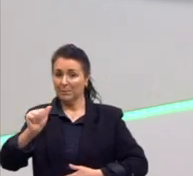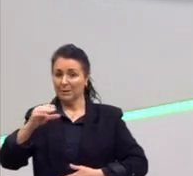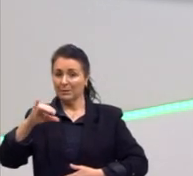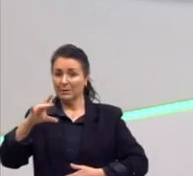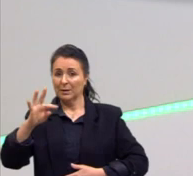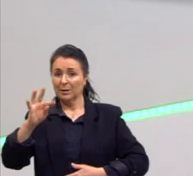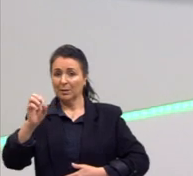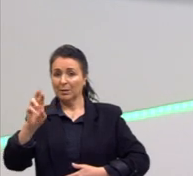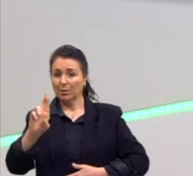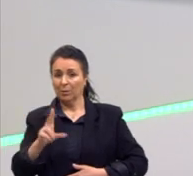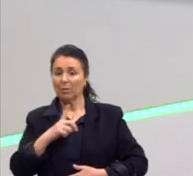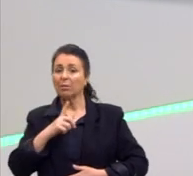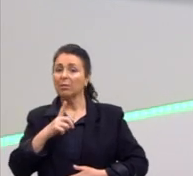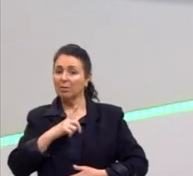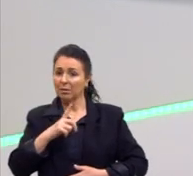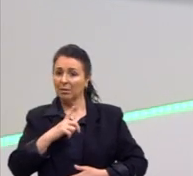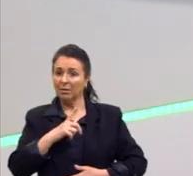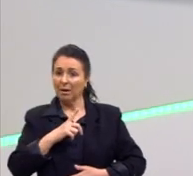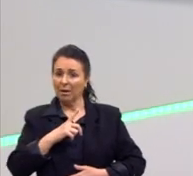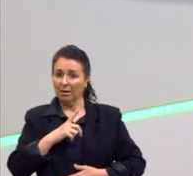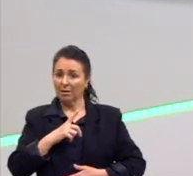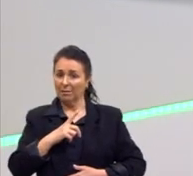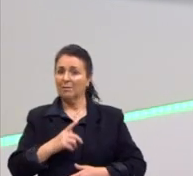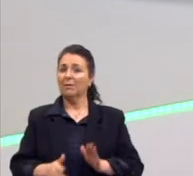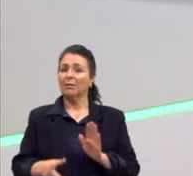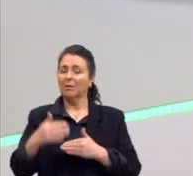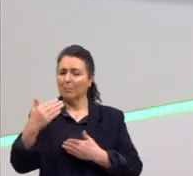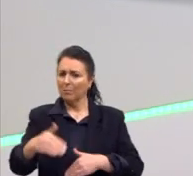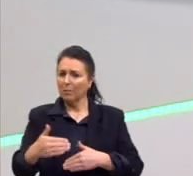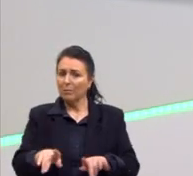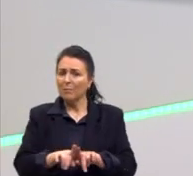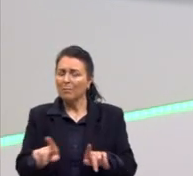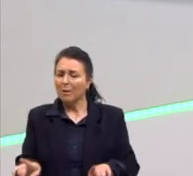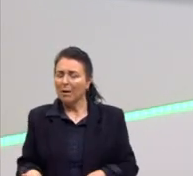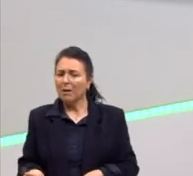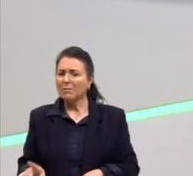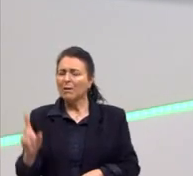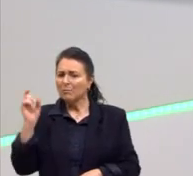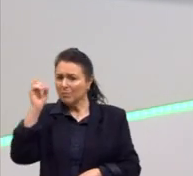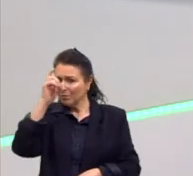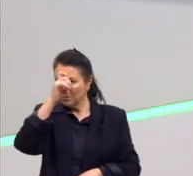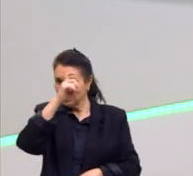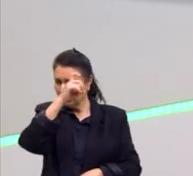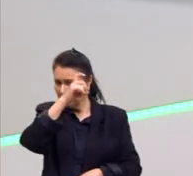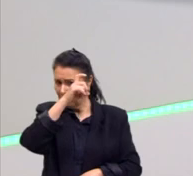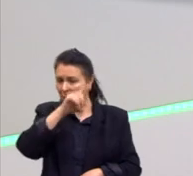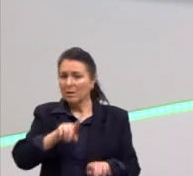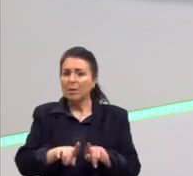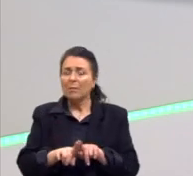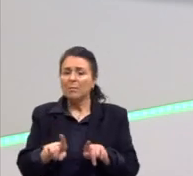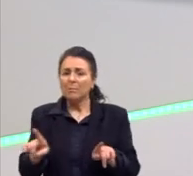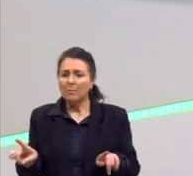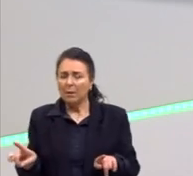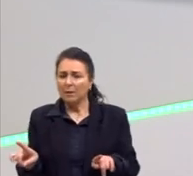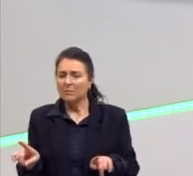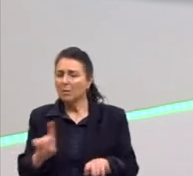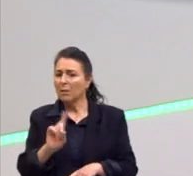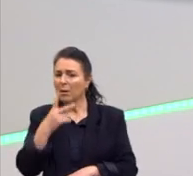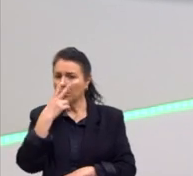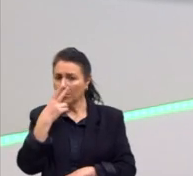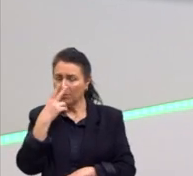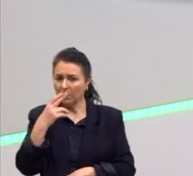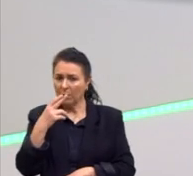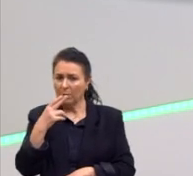aparece sim nas provas mas bem raramente tá parece né não tanto como aparece a